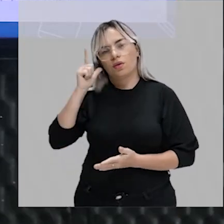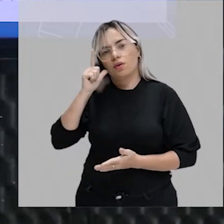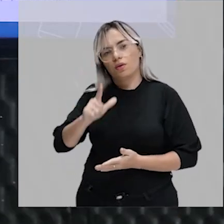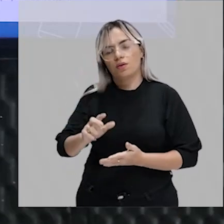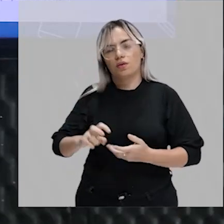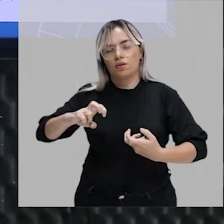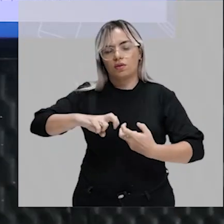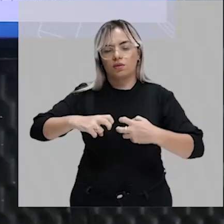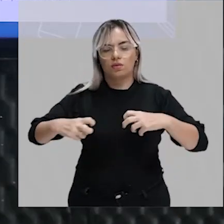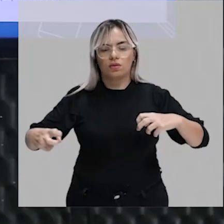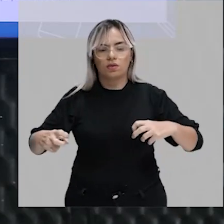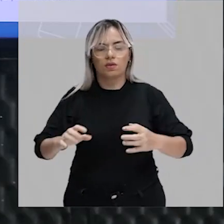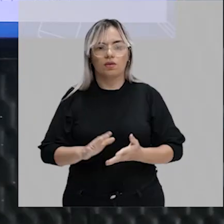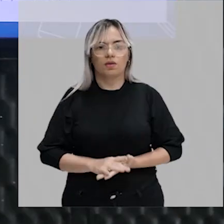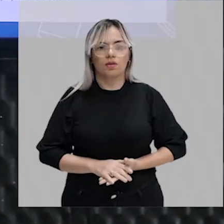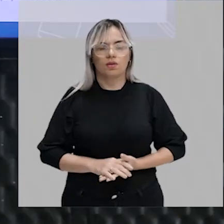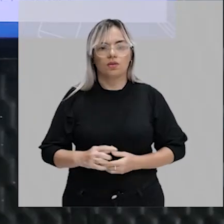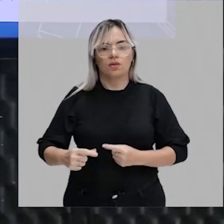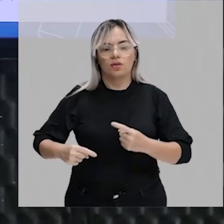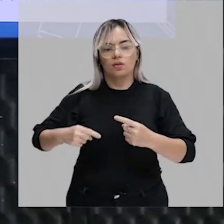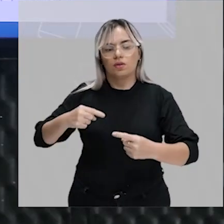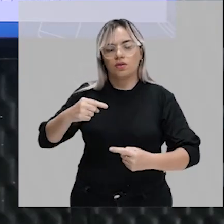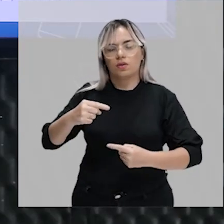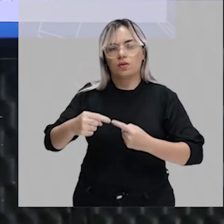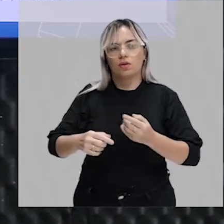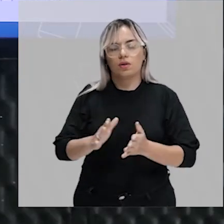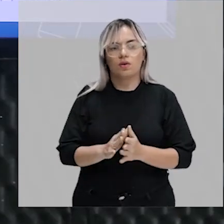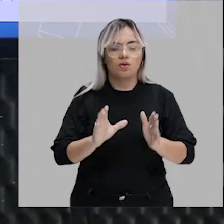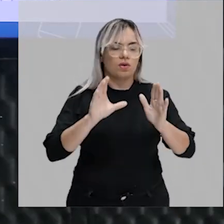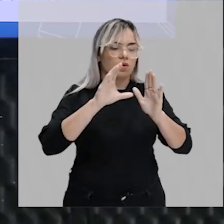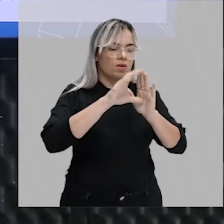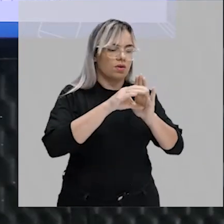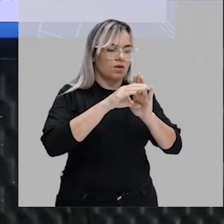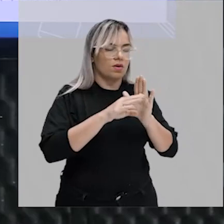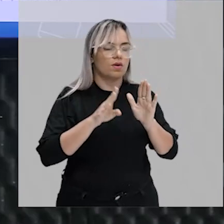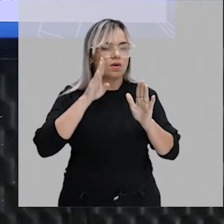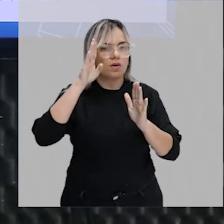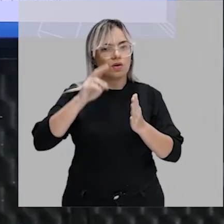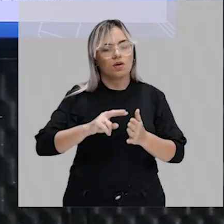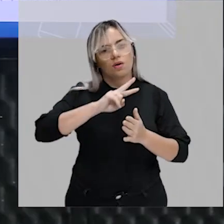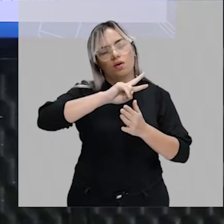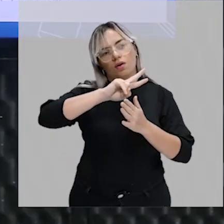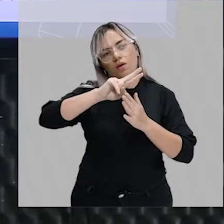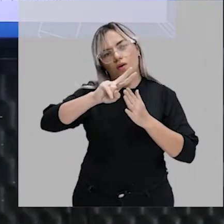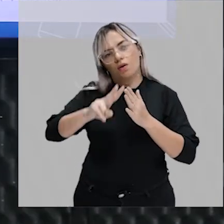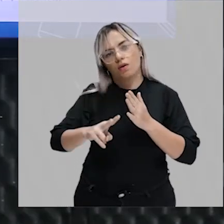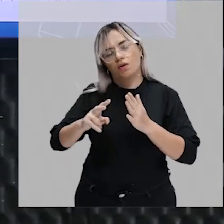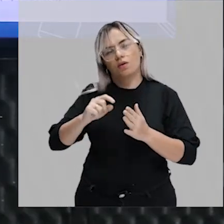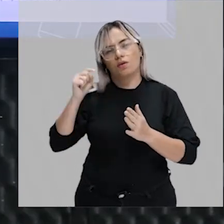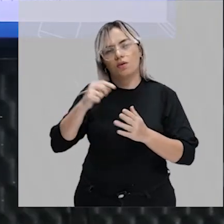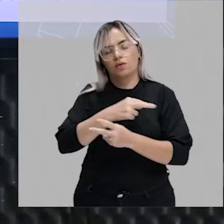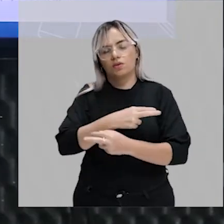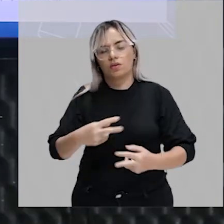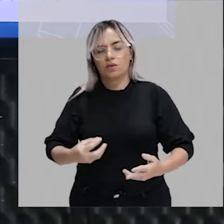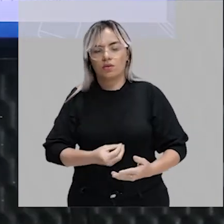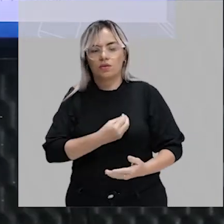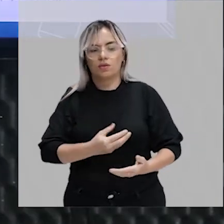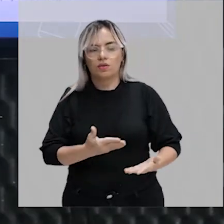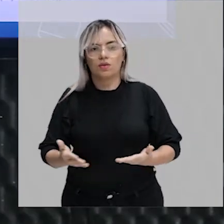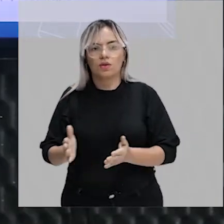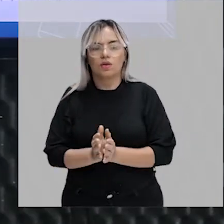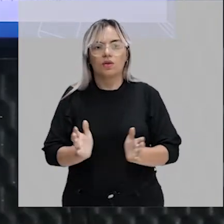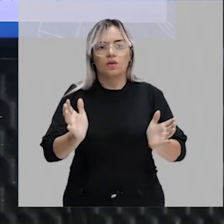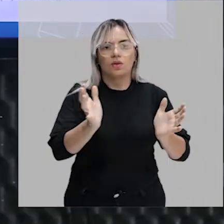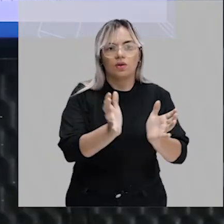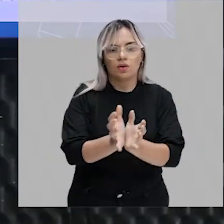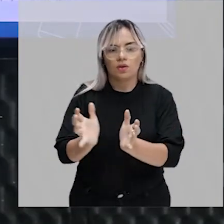da reprodução, tá? Qual é o conceito principal da espécie, da palavra espécie? Espécie é um conjunto